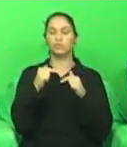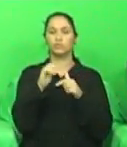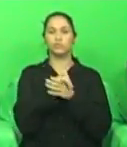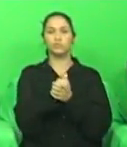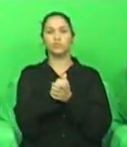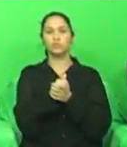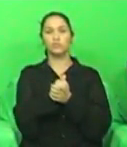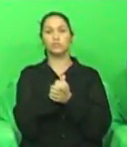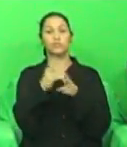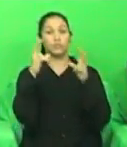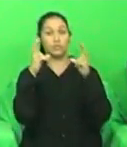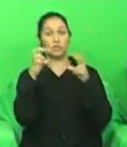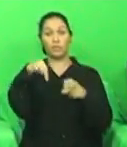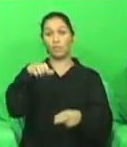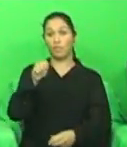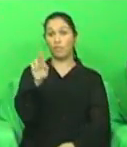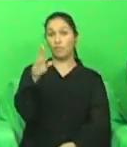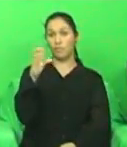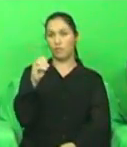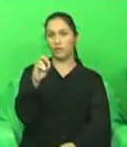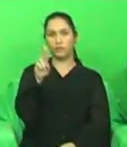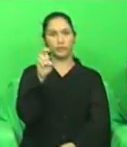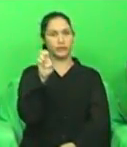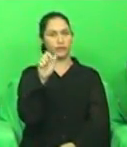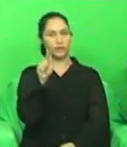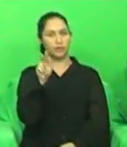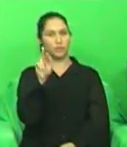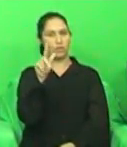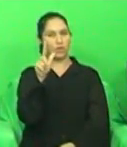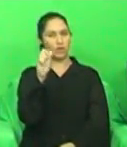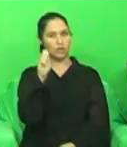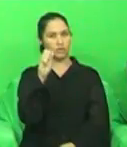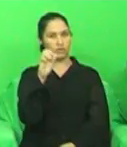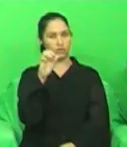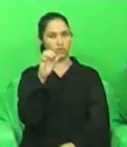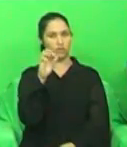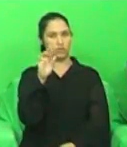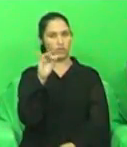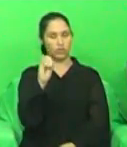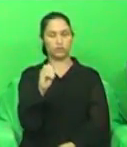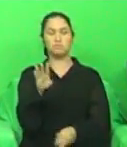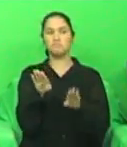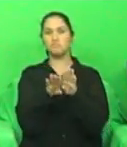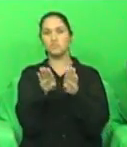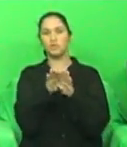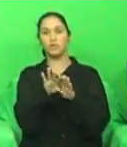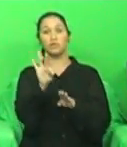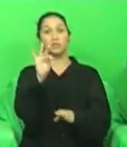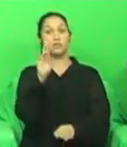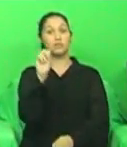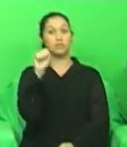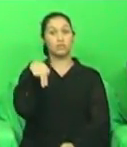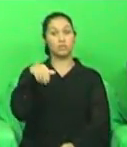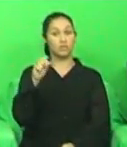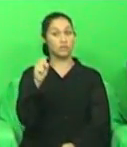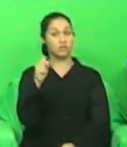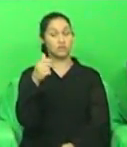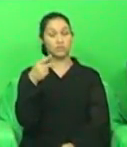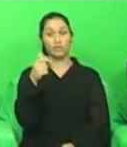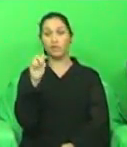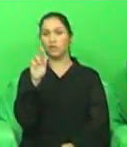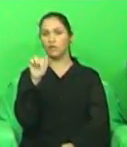já discutiram algumas coisas em termos de transparência alguma coisa em termos de princípio da eficiência